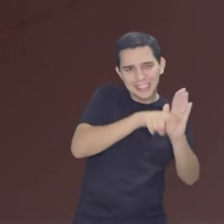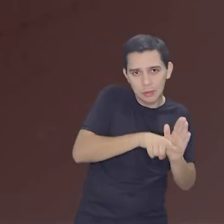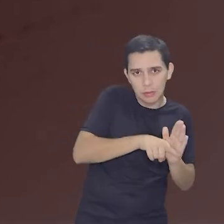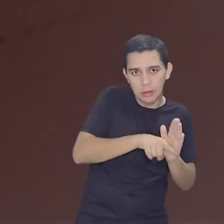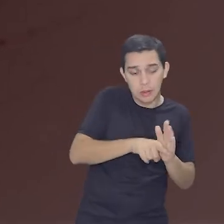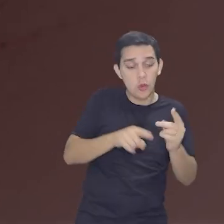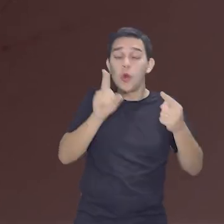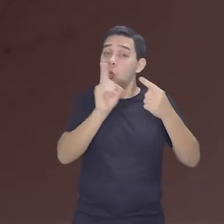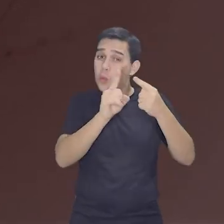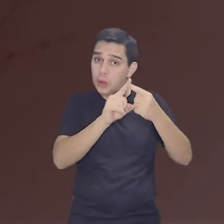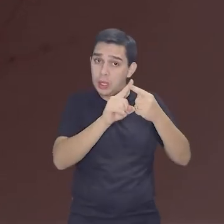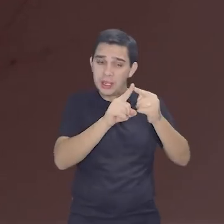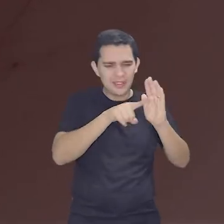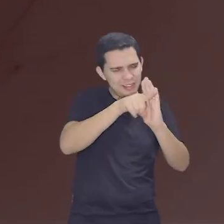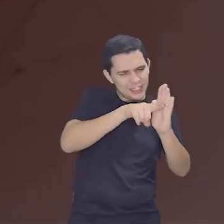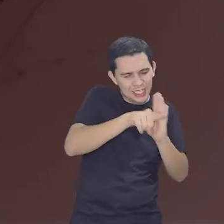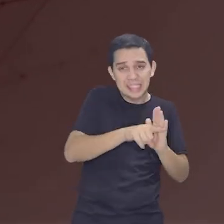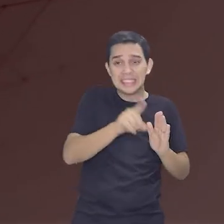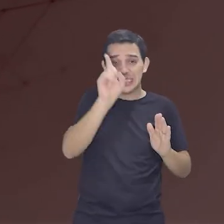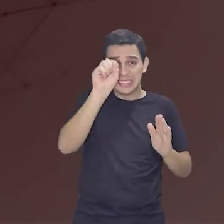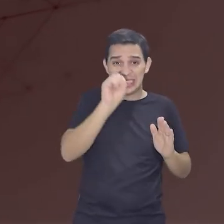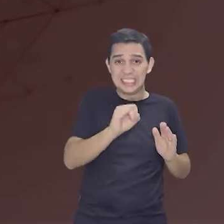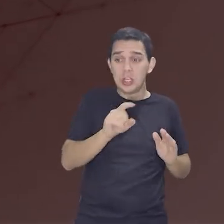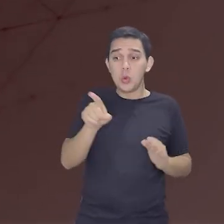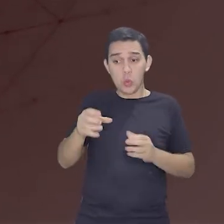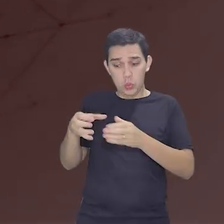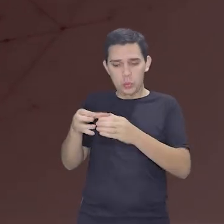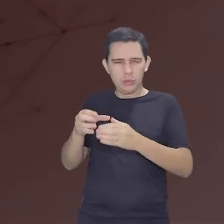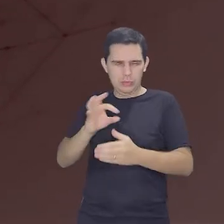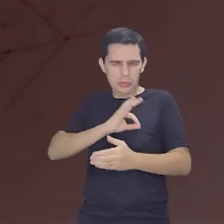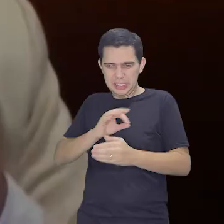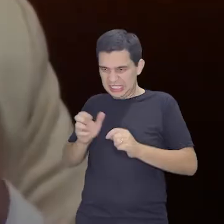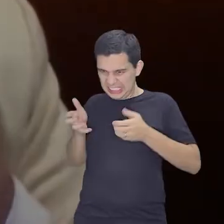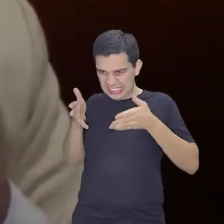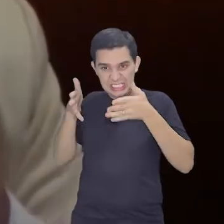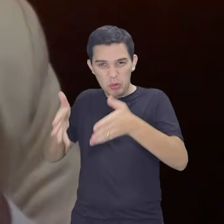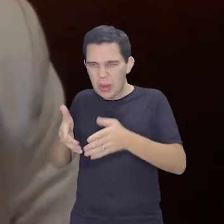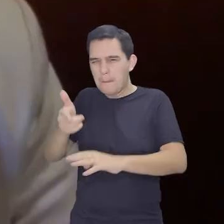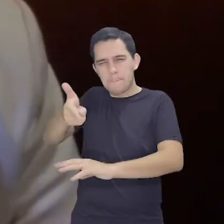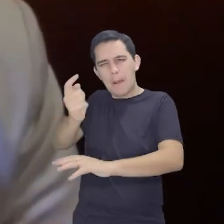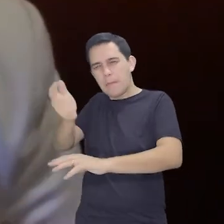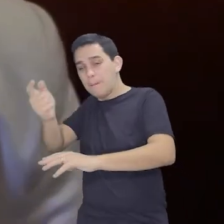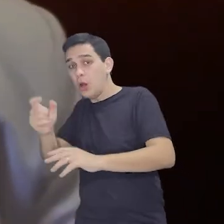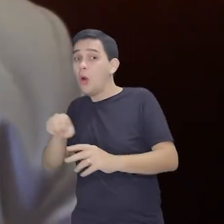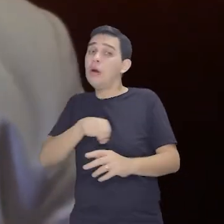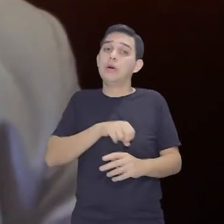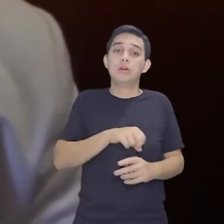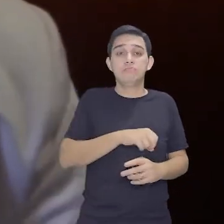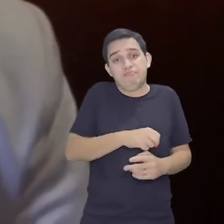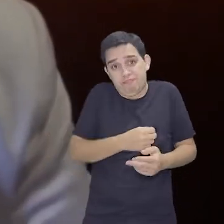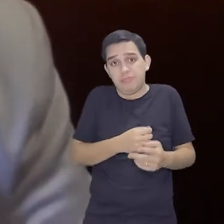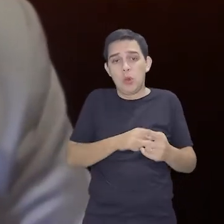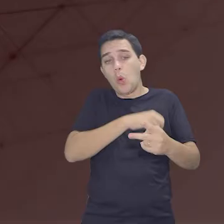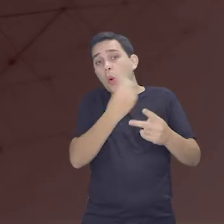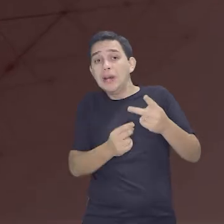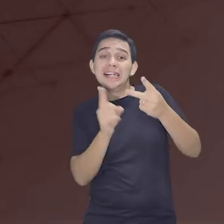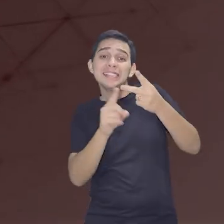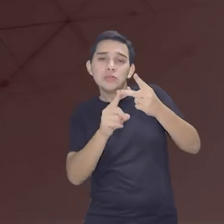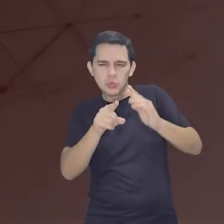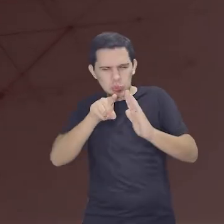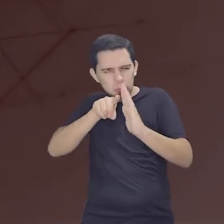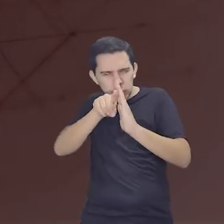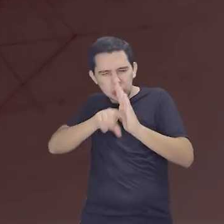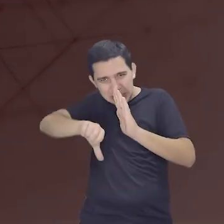do homicídio e outra a respeito de crimes militares conexos. A investigação do homicídio, o Ministério Público entendeu que cabia